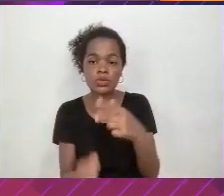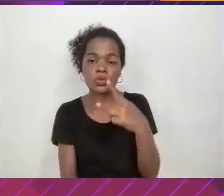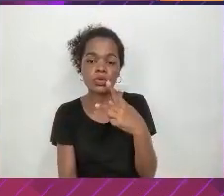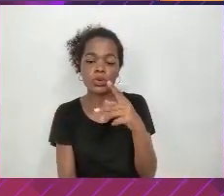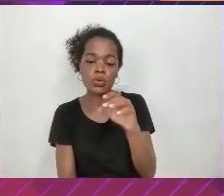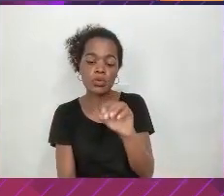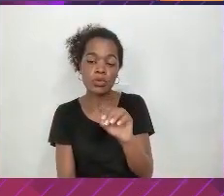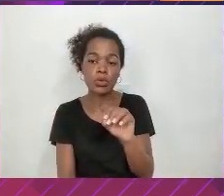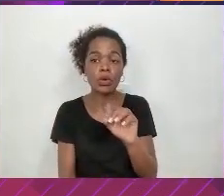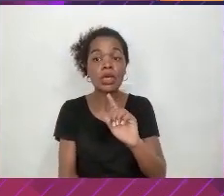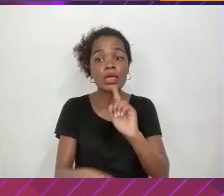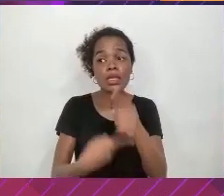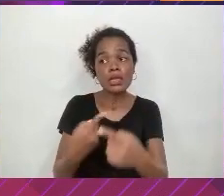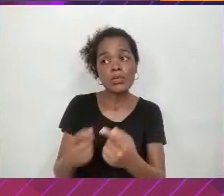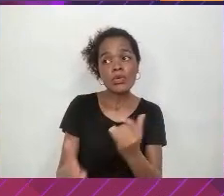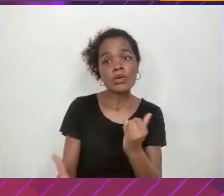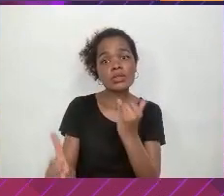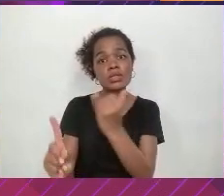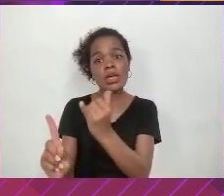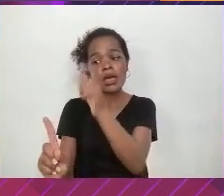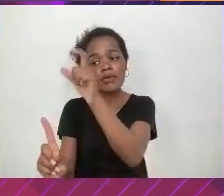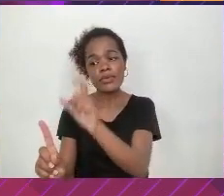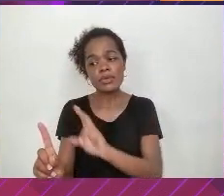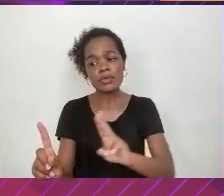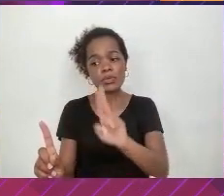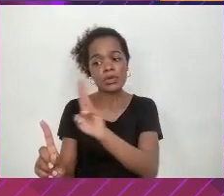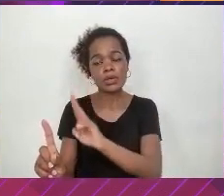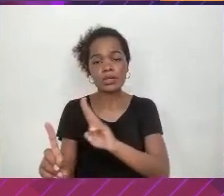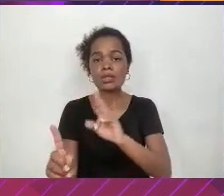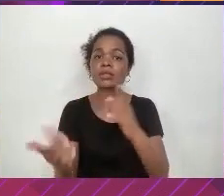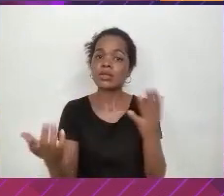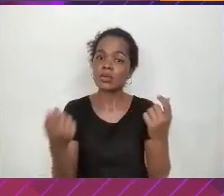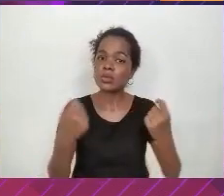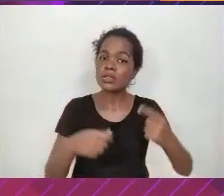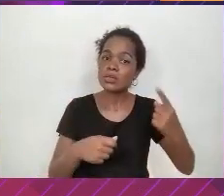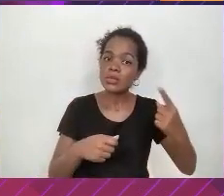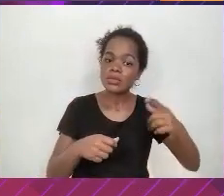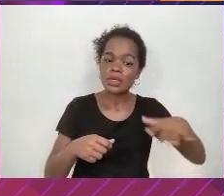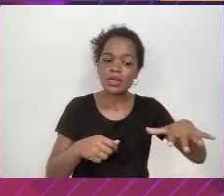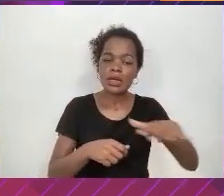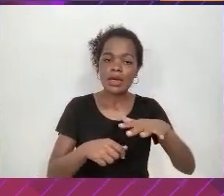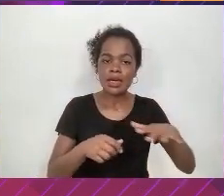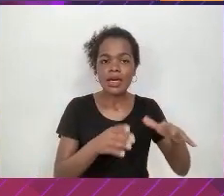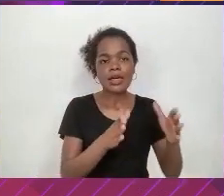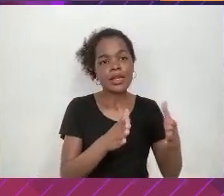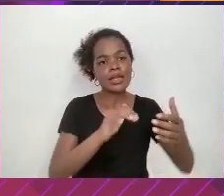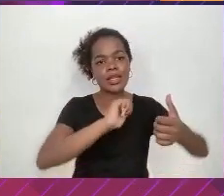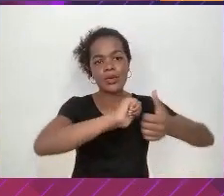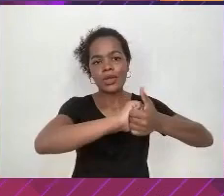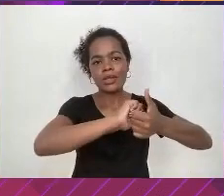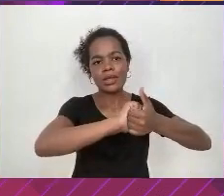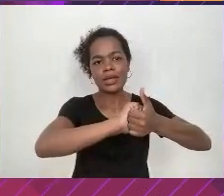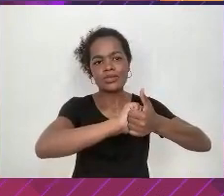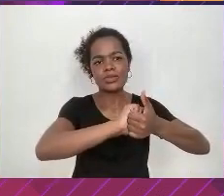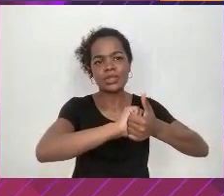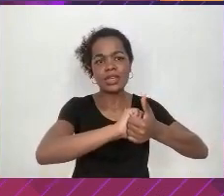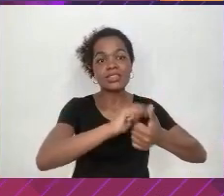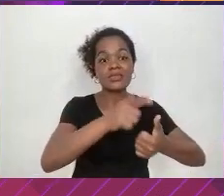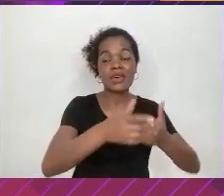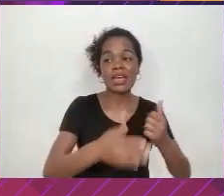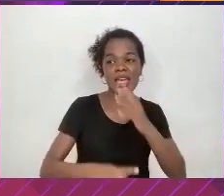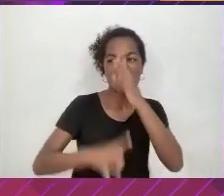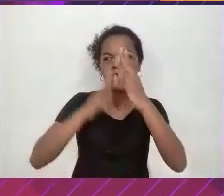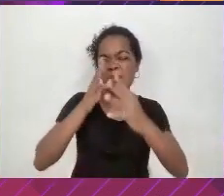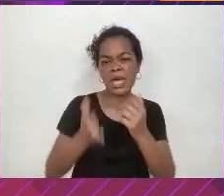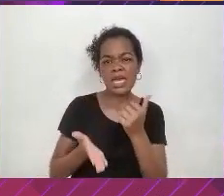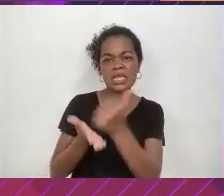usuário final. Então, a gente tem que visar a qualidade, porque ninguém quer entregar algo que ninguém quer usar depois, né?